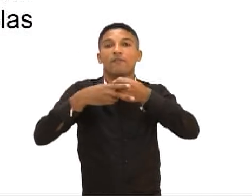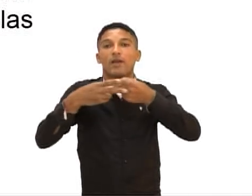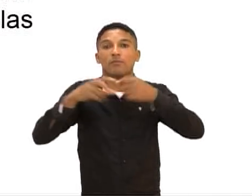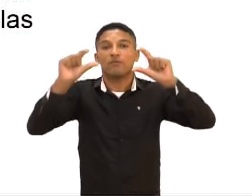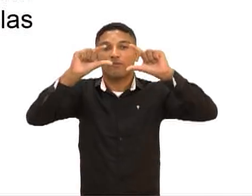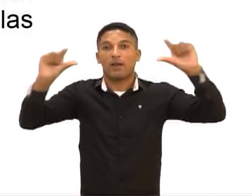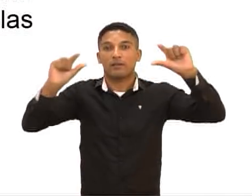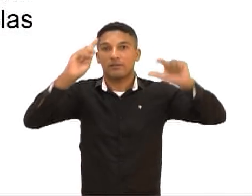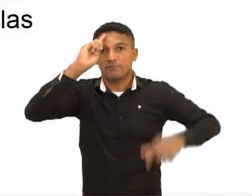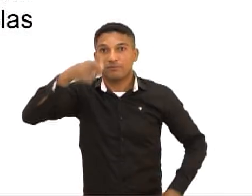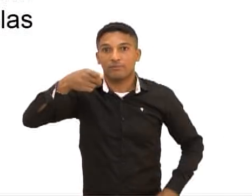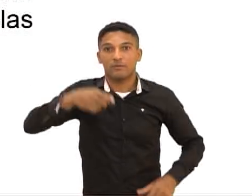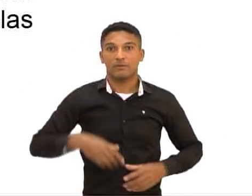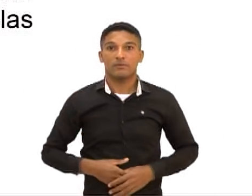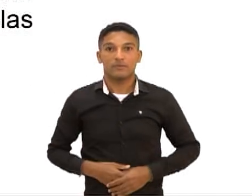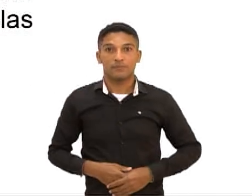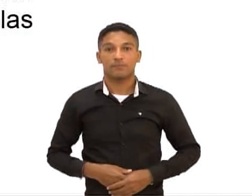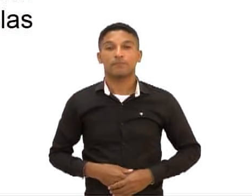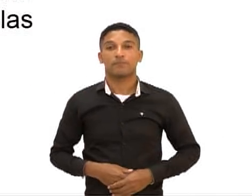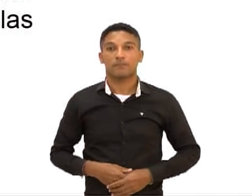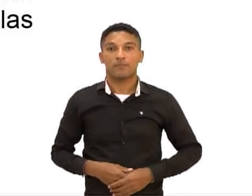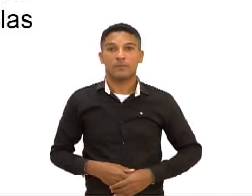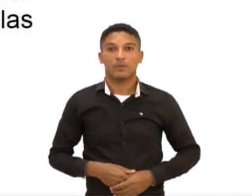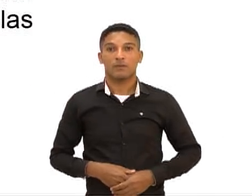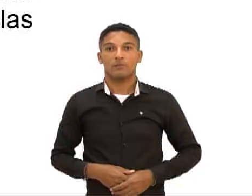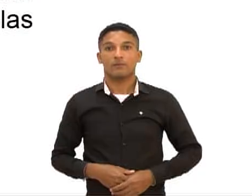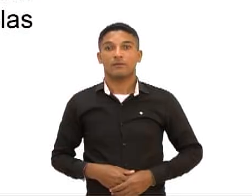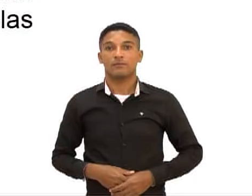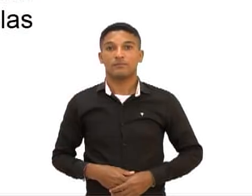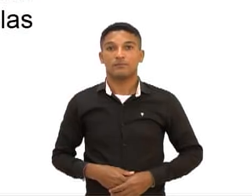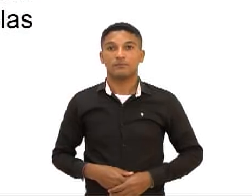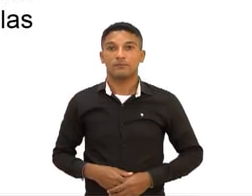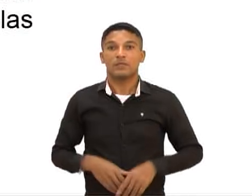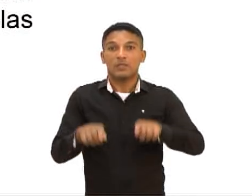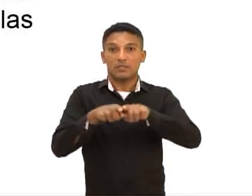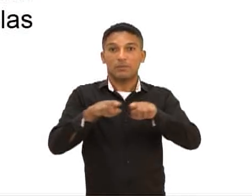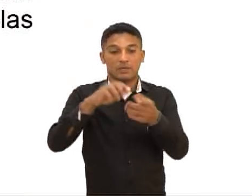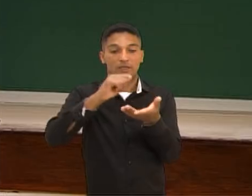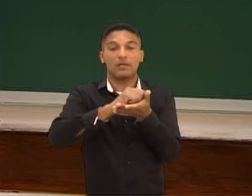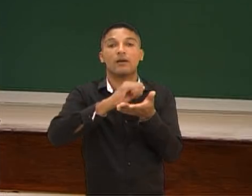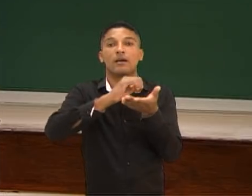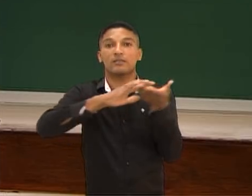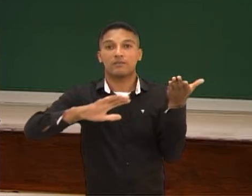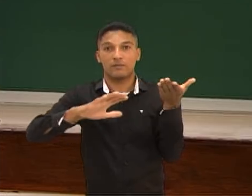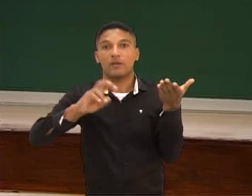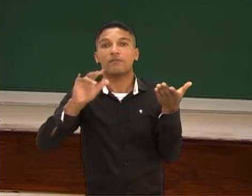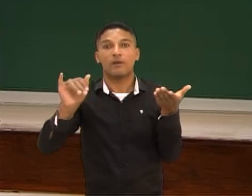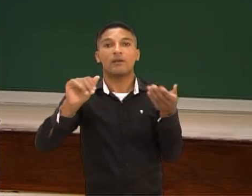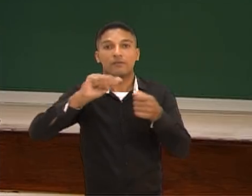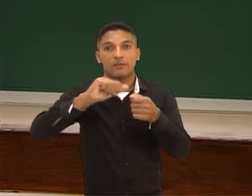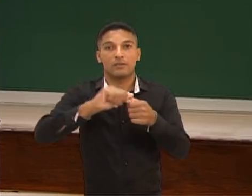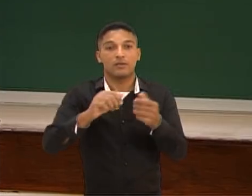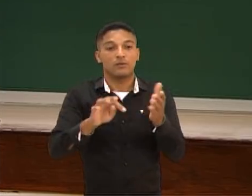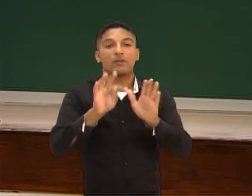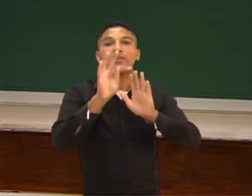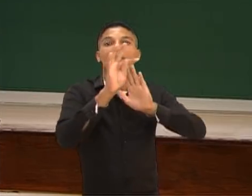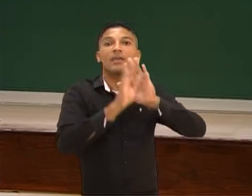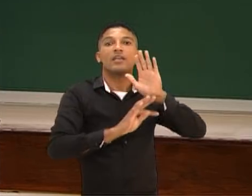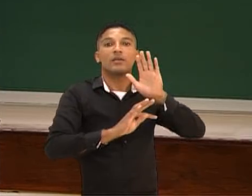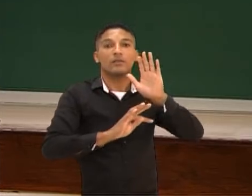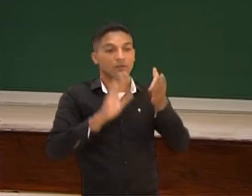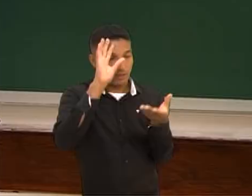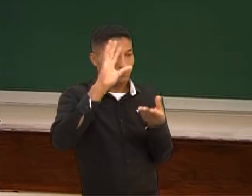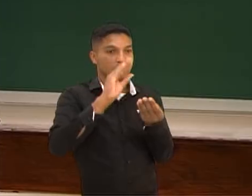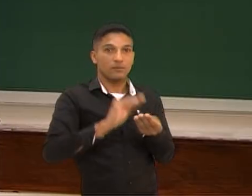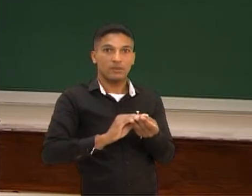conjugar os verbos, né, no modo imperativo. Vamos fazer atividades de interpretação textual com o auxílio